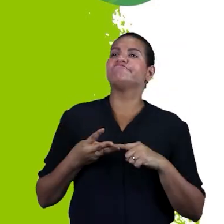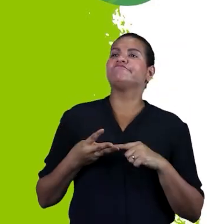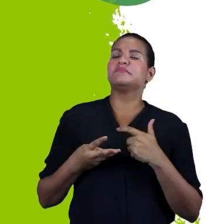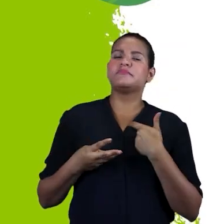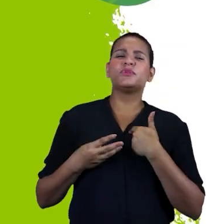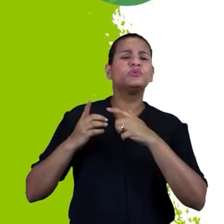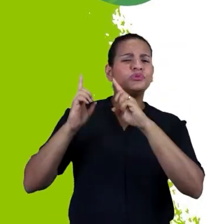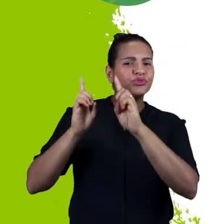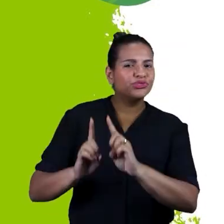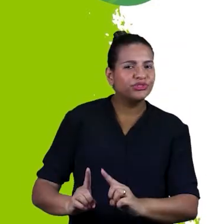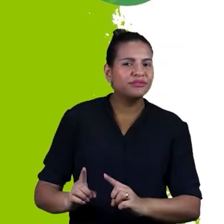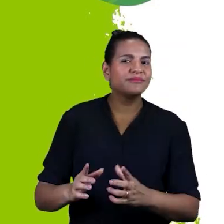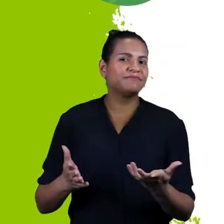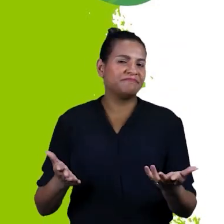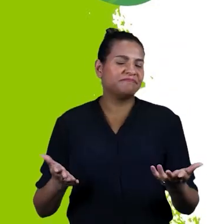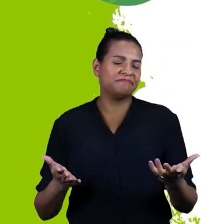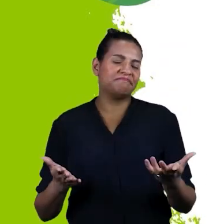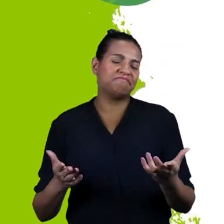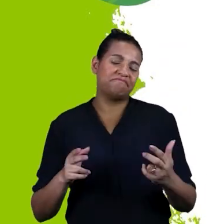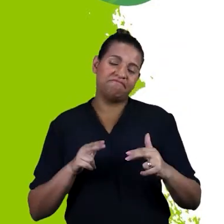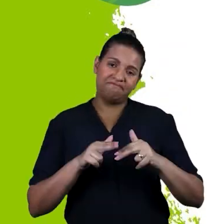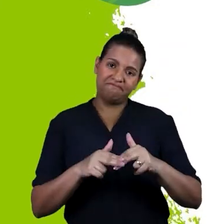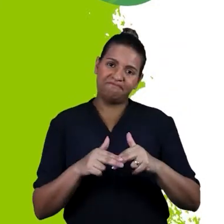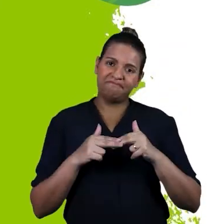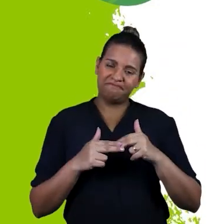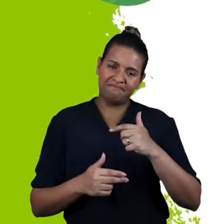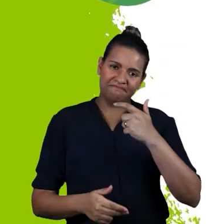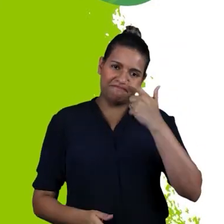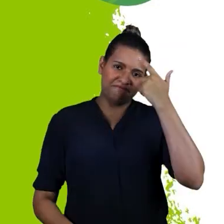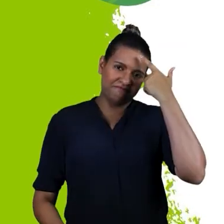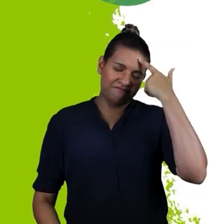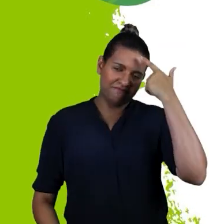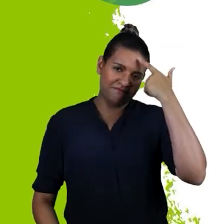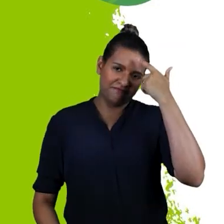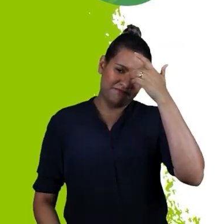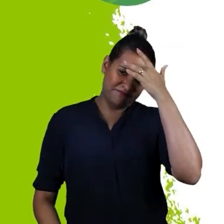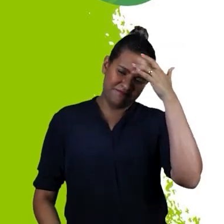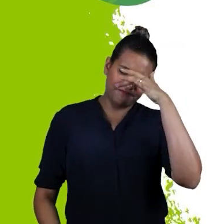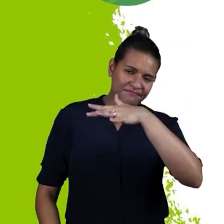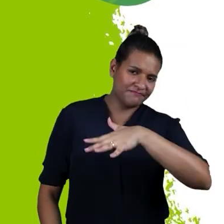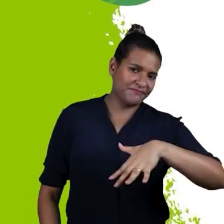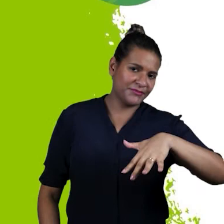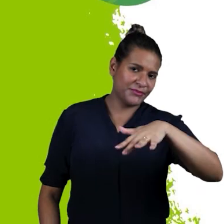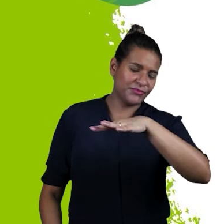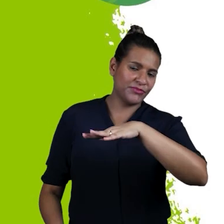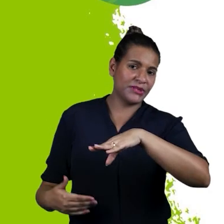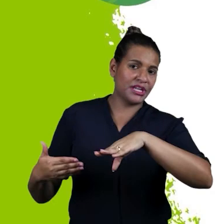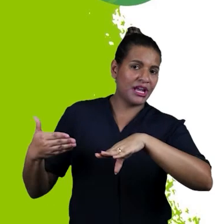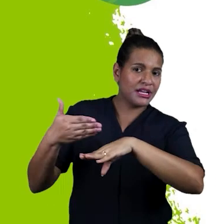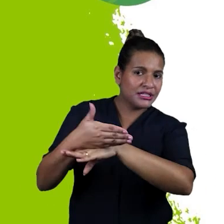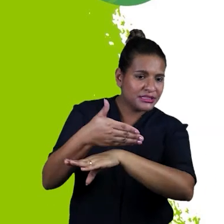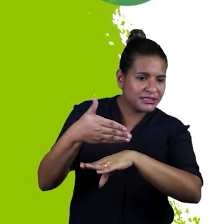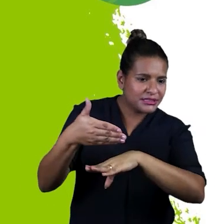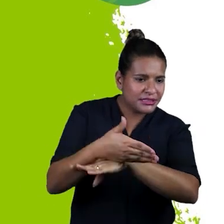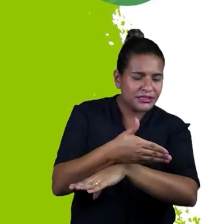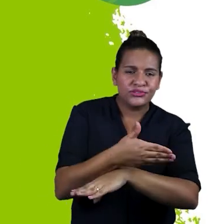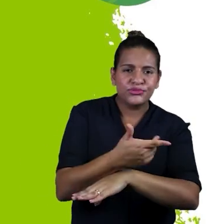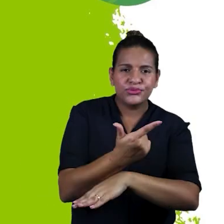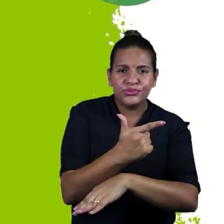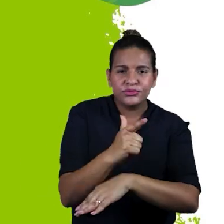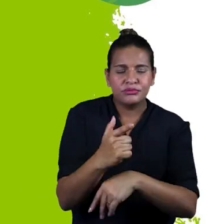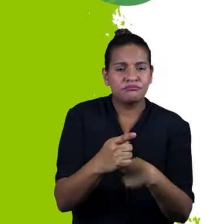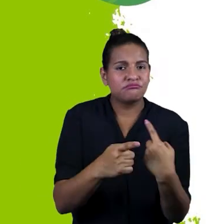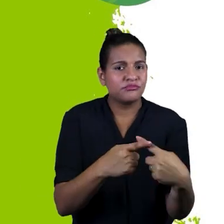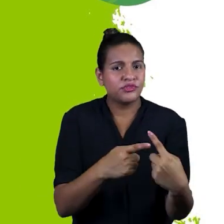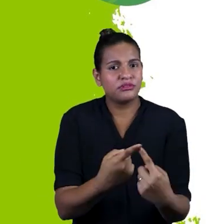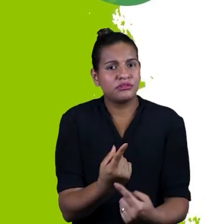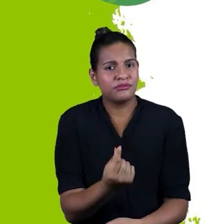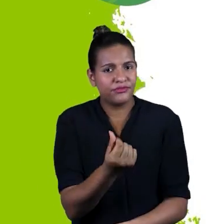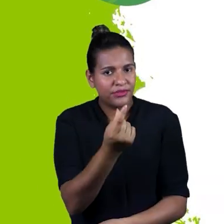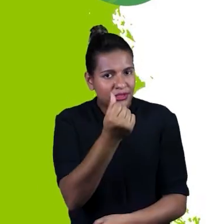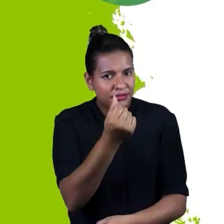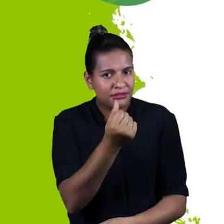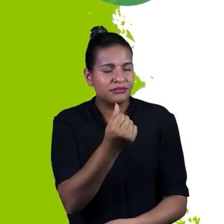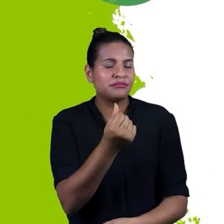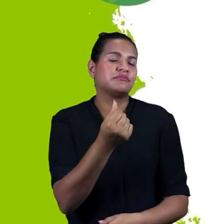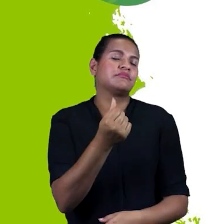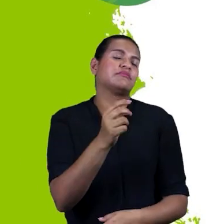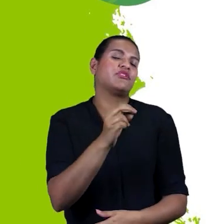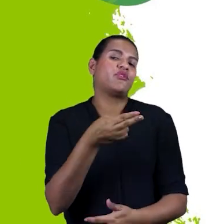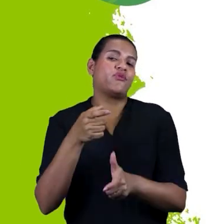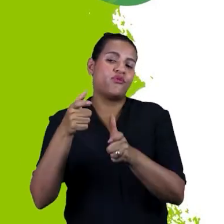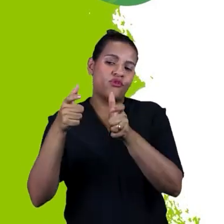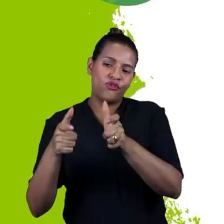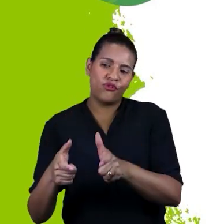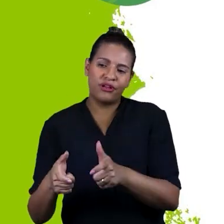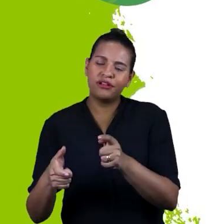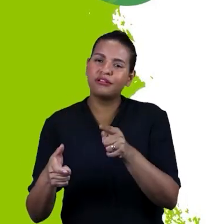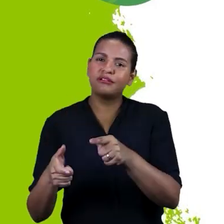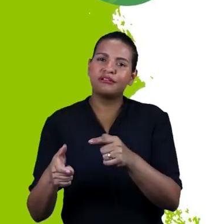direitos. Então, a gente pensar nessa população que ou não tem acesso por